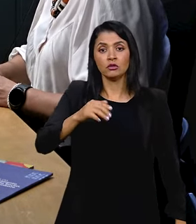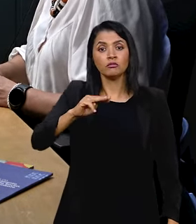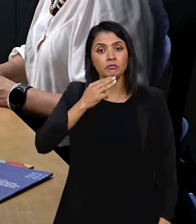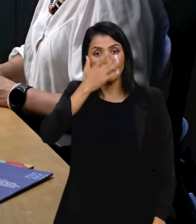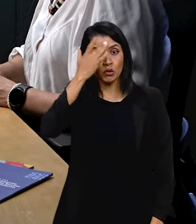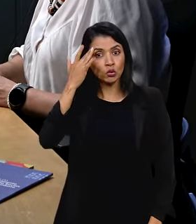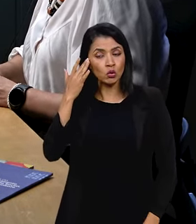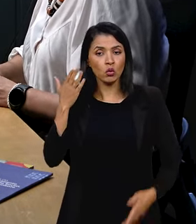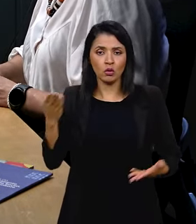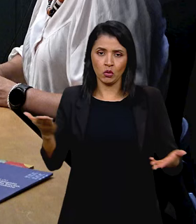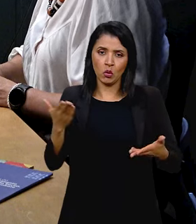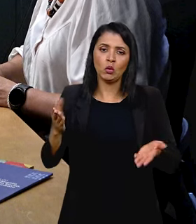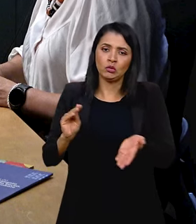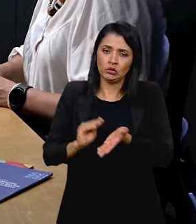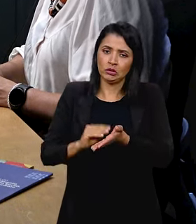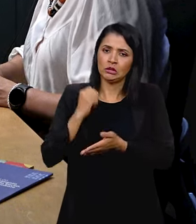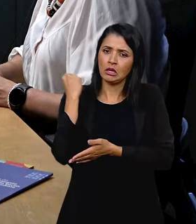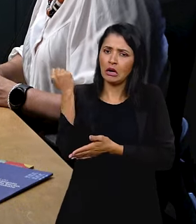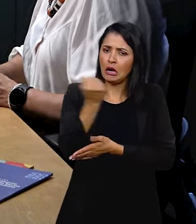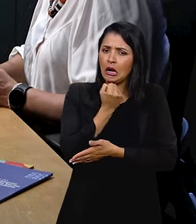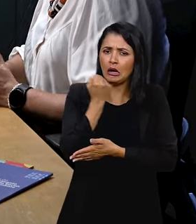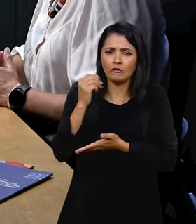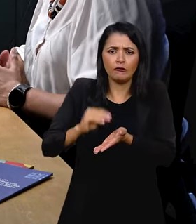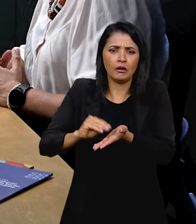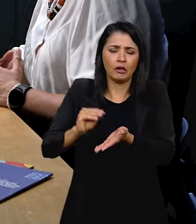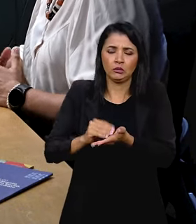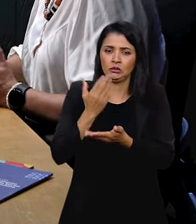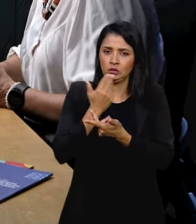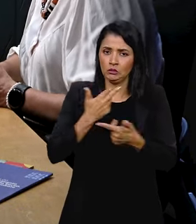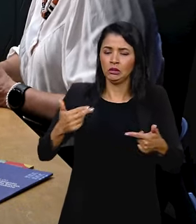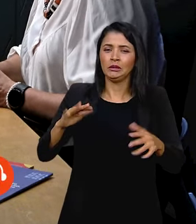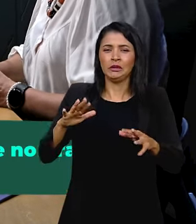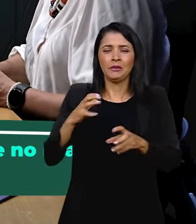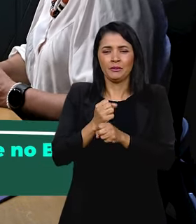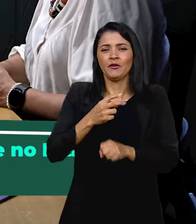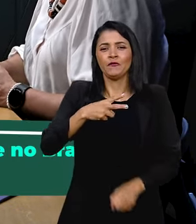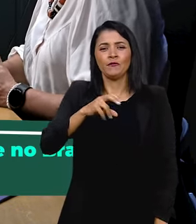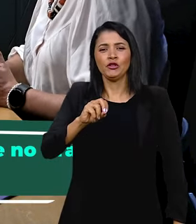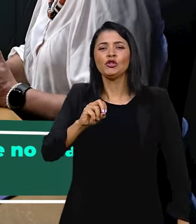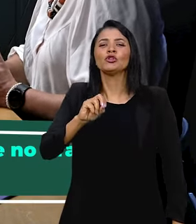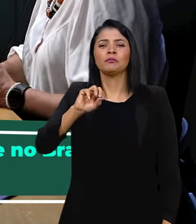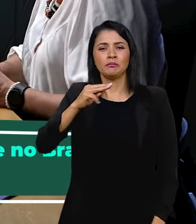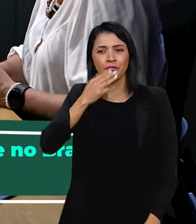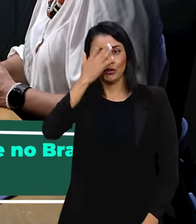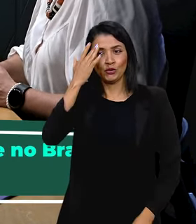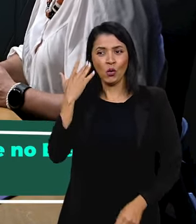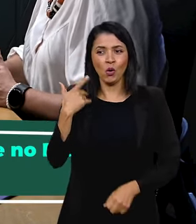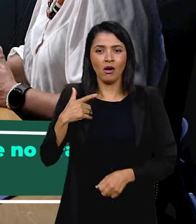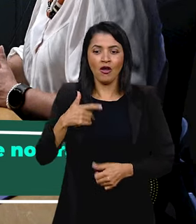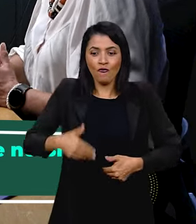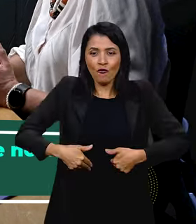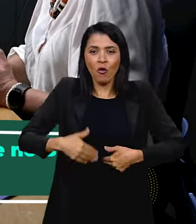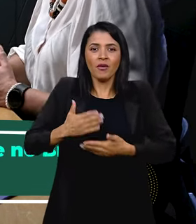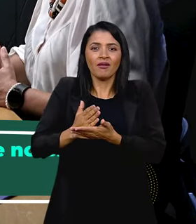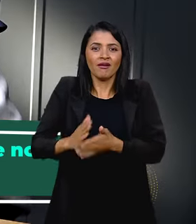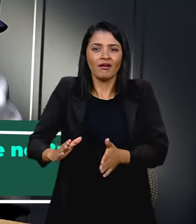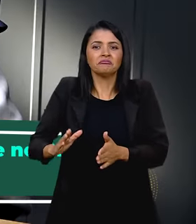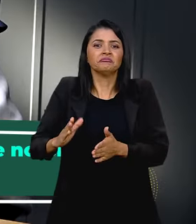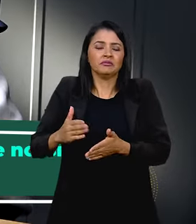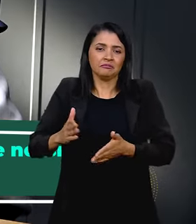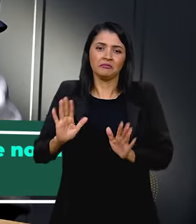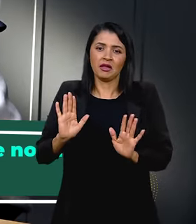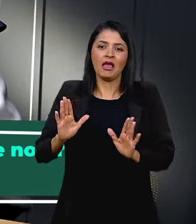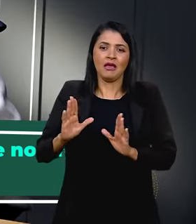situação eh de insegurança alimentar grave então é uma ordem de mais de 20 milhões de pessoas que deixaram de passar fome é um resultado